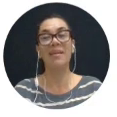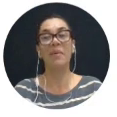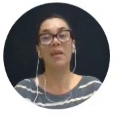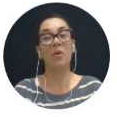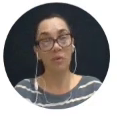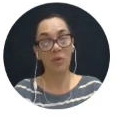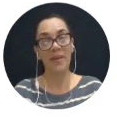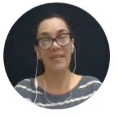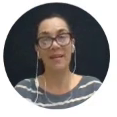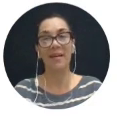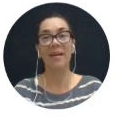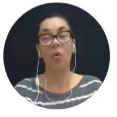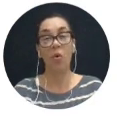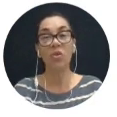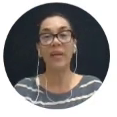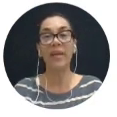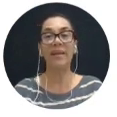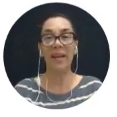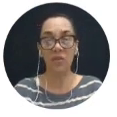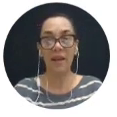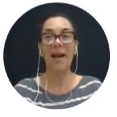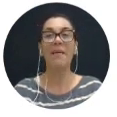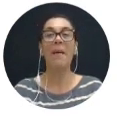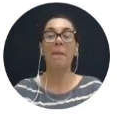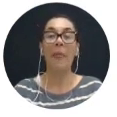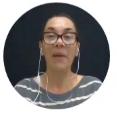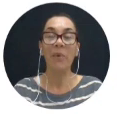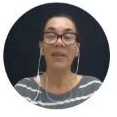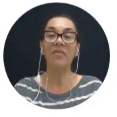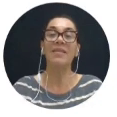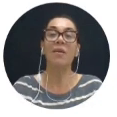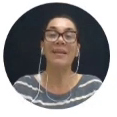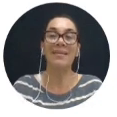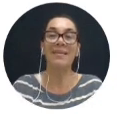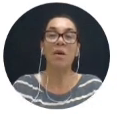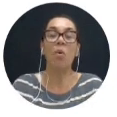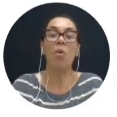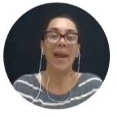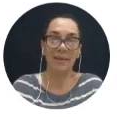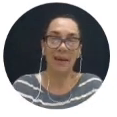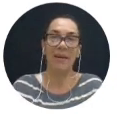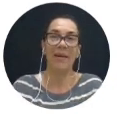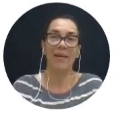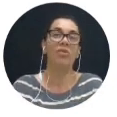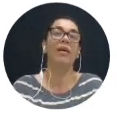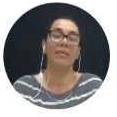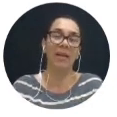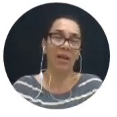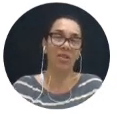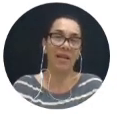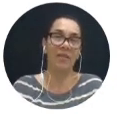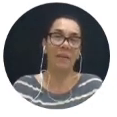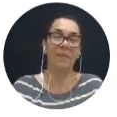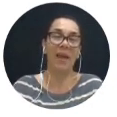questões que o aluno precisa construir e identificar para poder fazer uma decisão correta